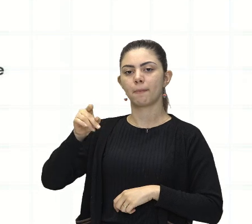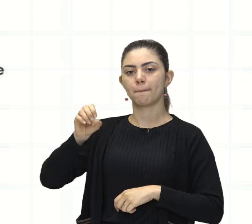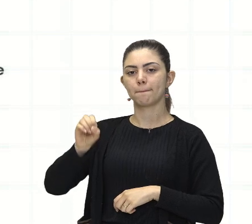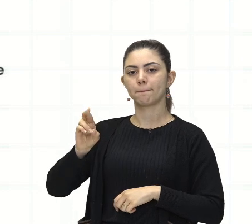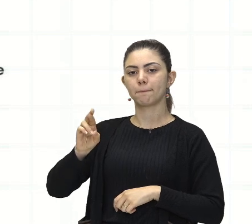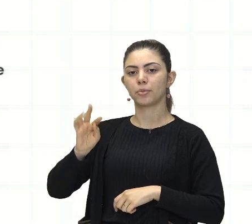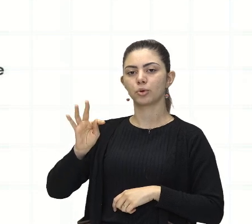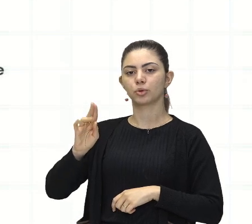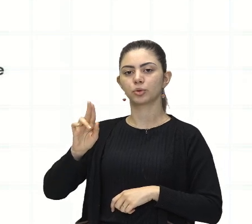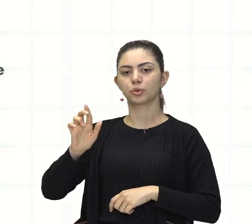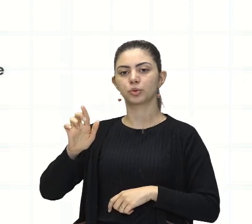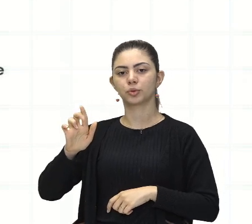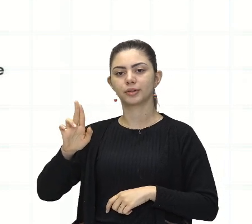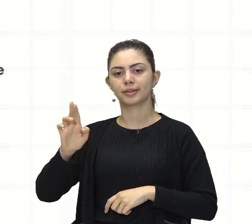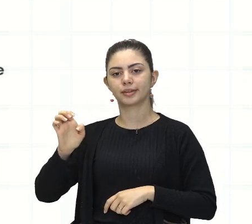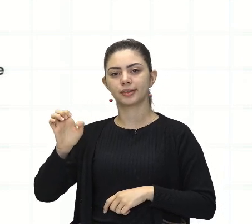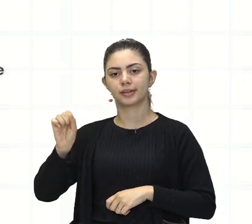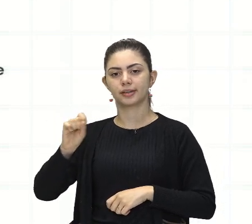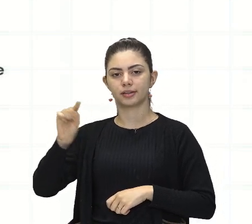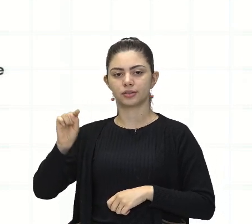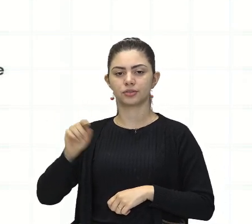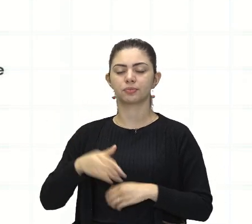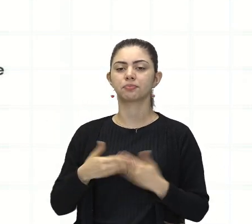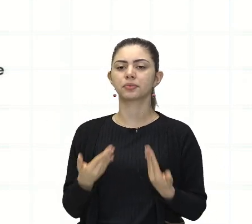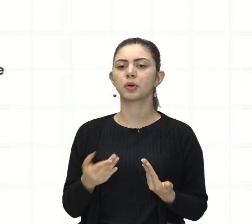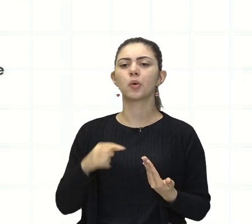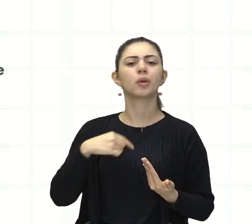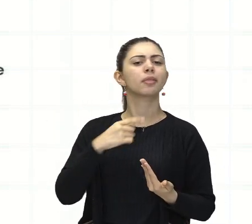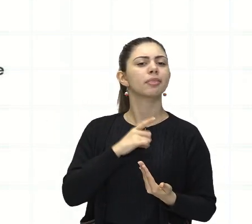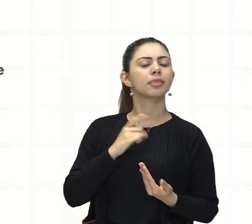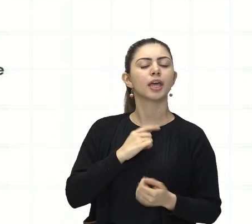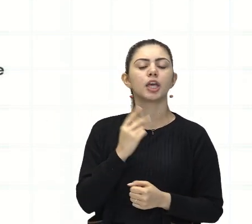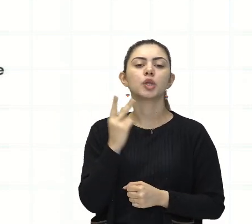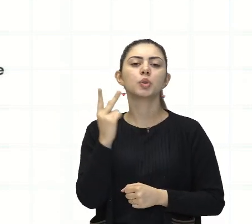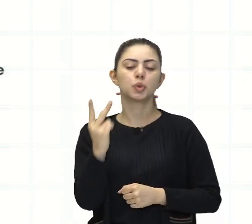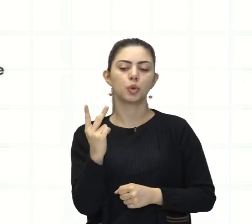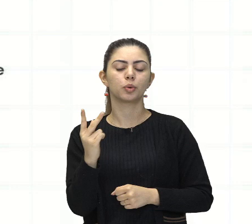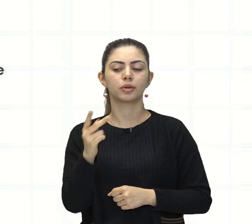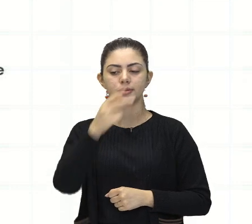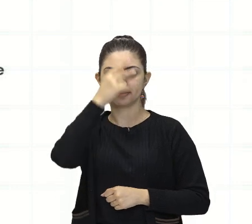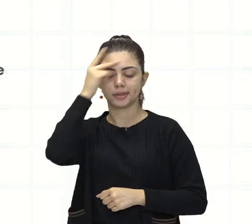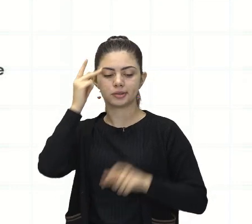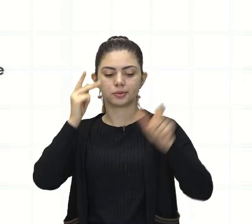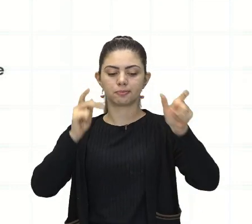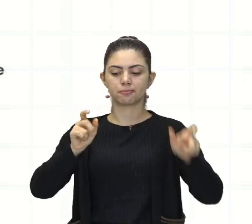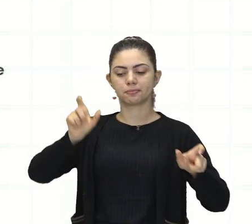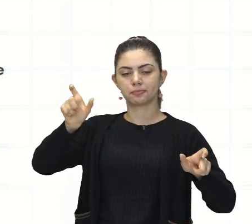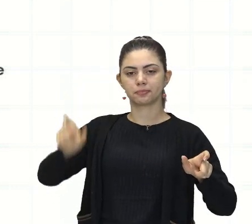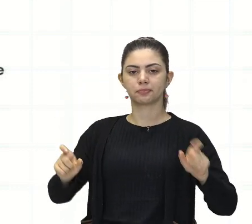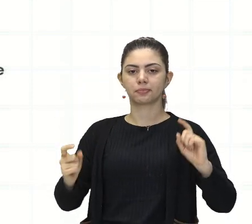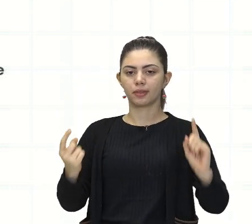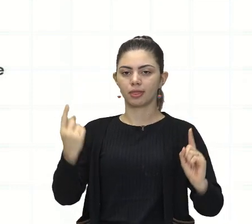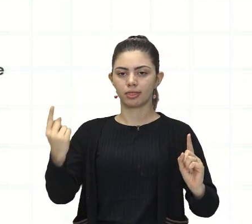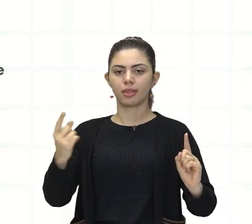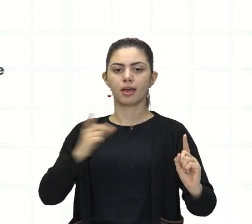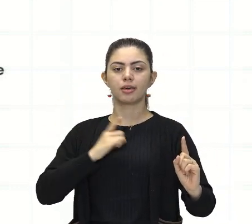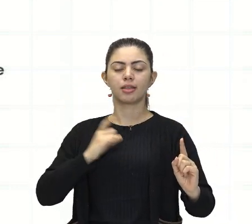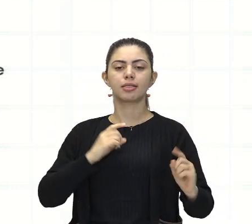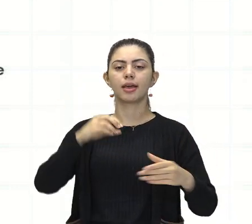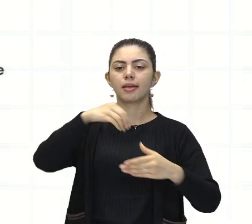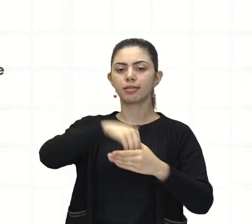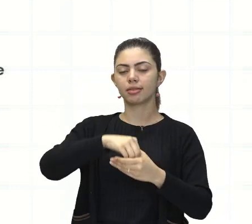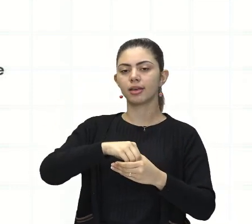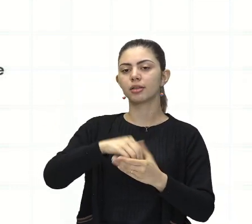os dois indivíduos, né? Os dois indivíduos específicos que